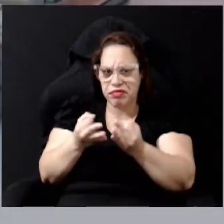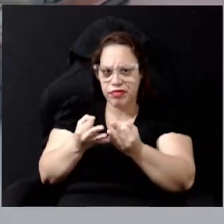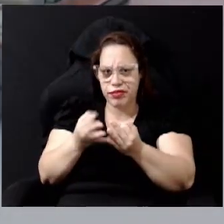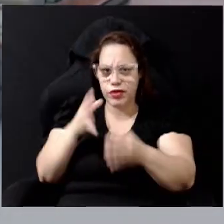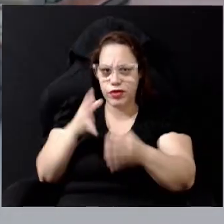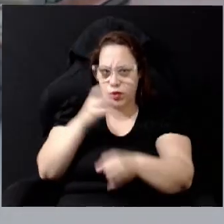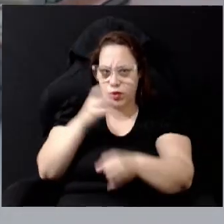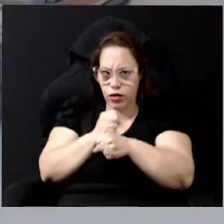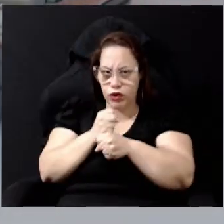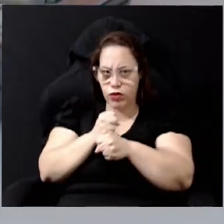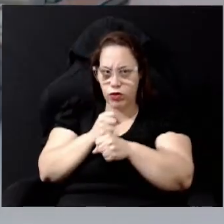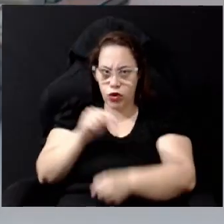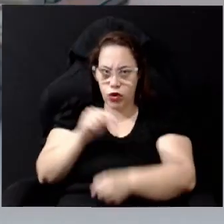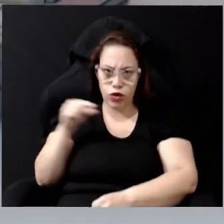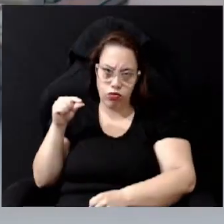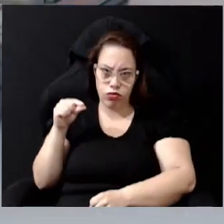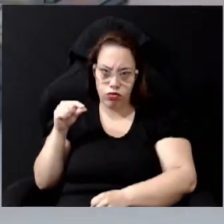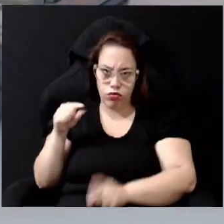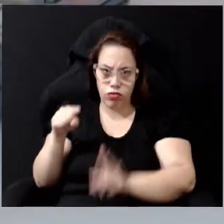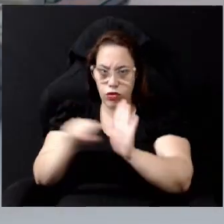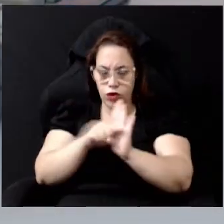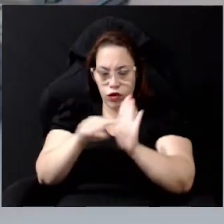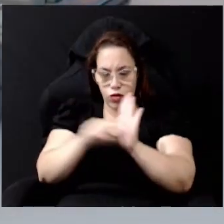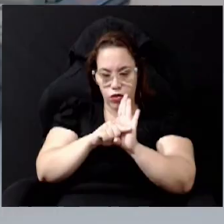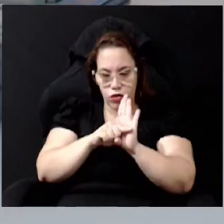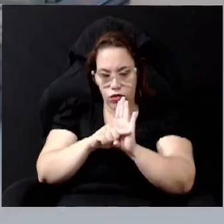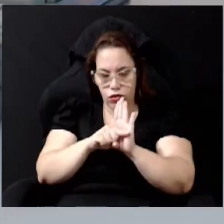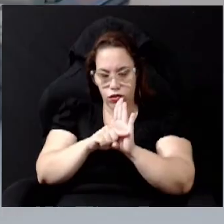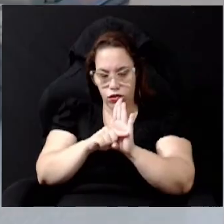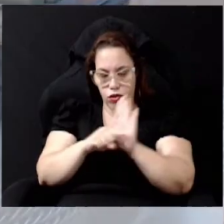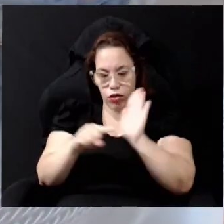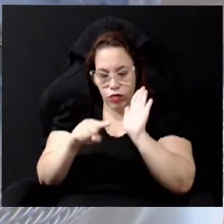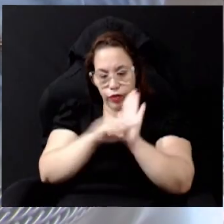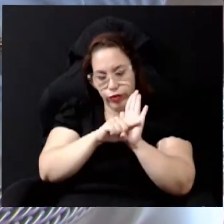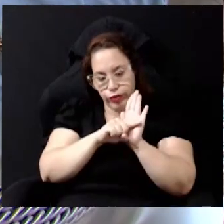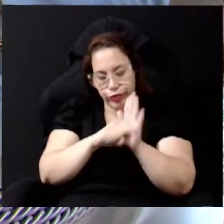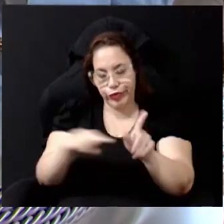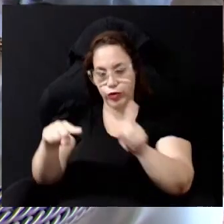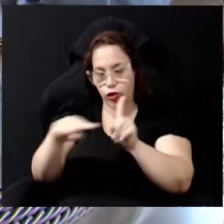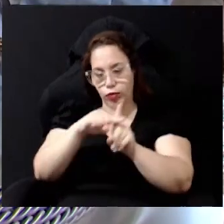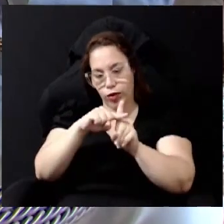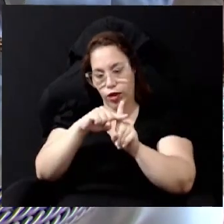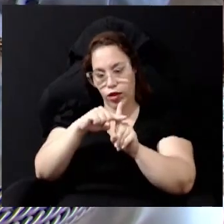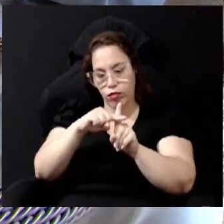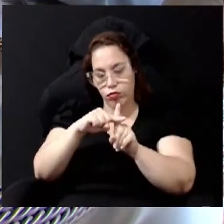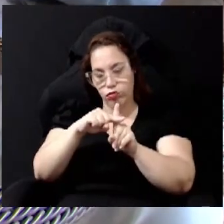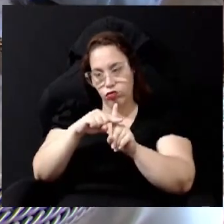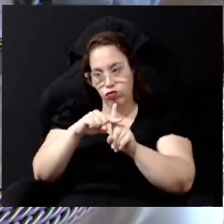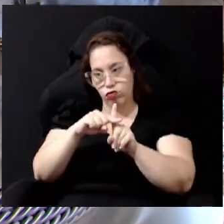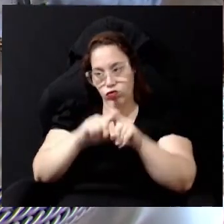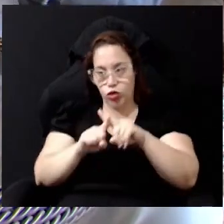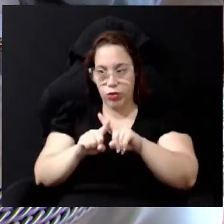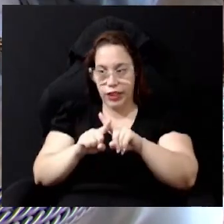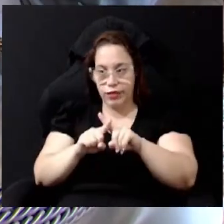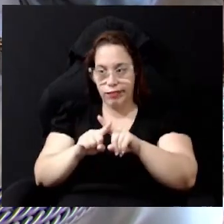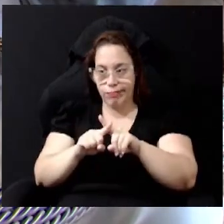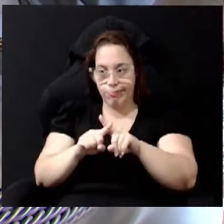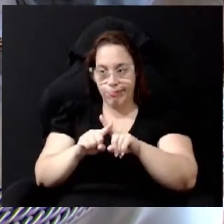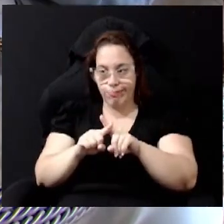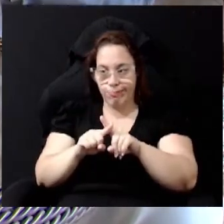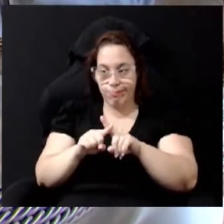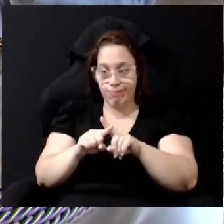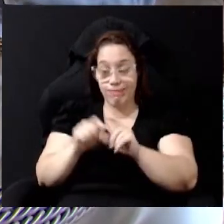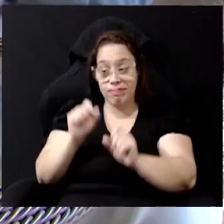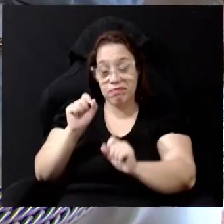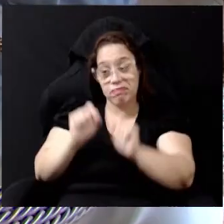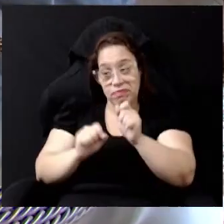subtrair, dividir, multiplicar, fazer uma continha, as 4 operações básicas. Só que fazendo isso de uma maneira estruturada. Ou na